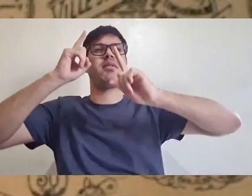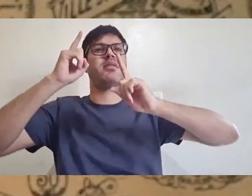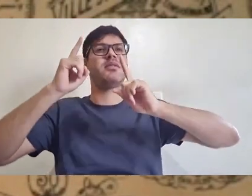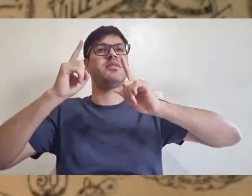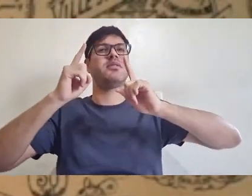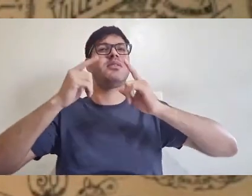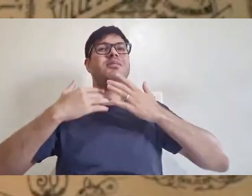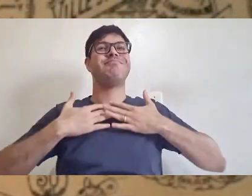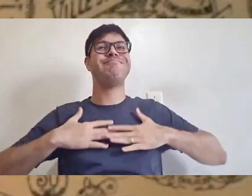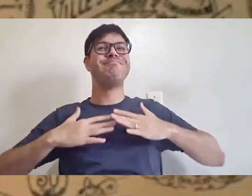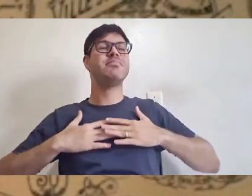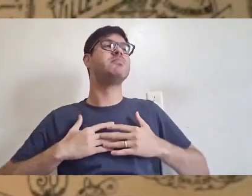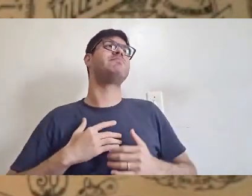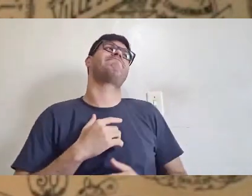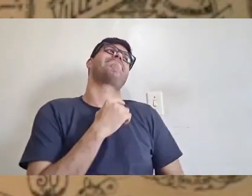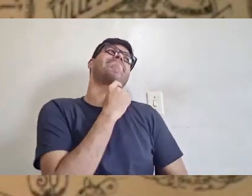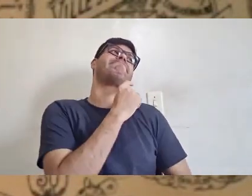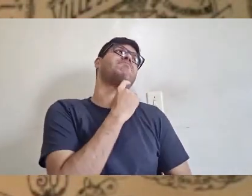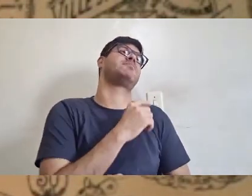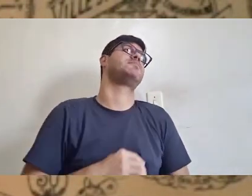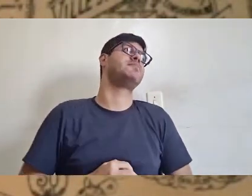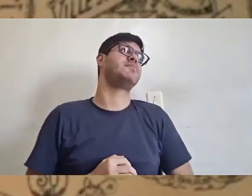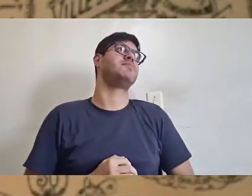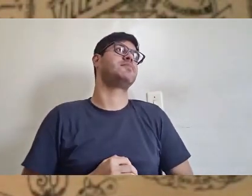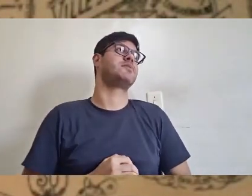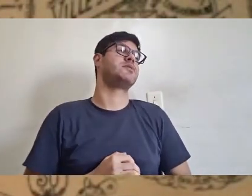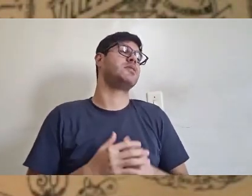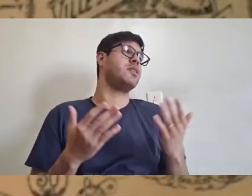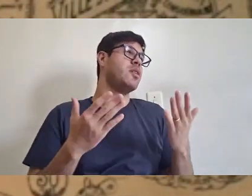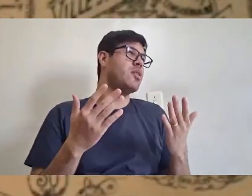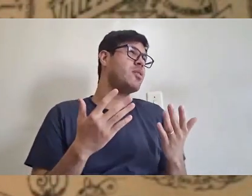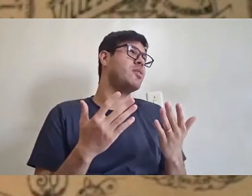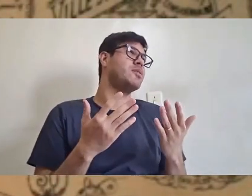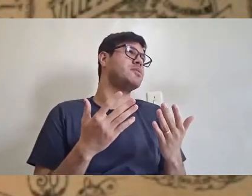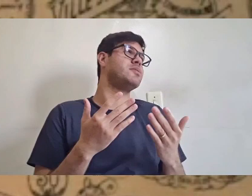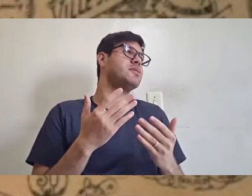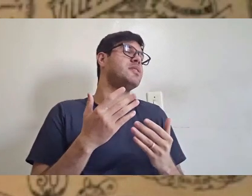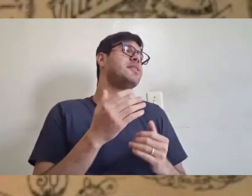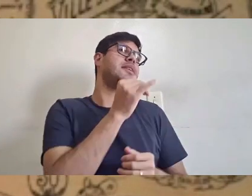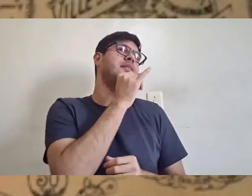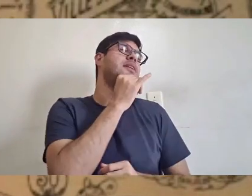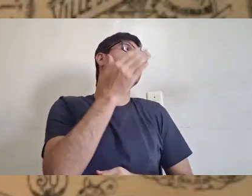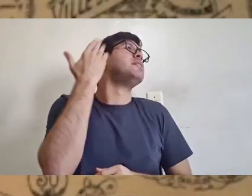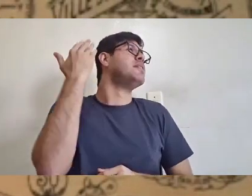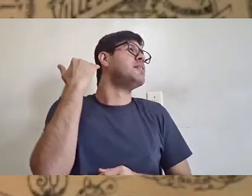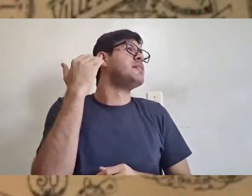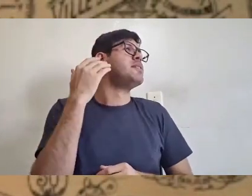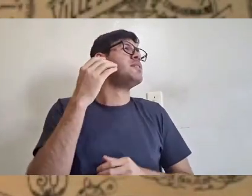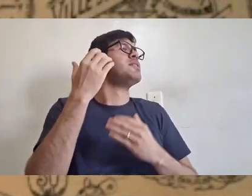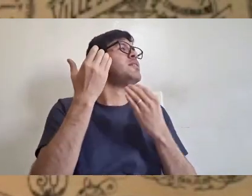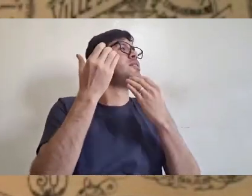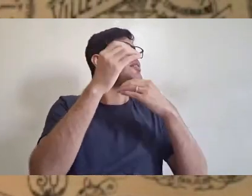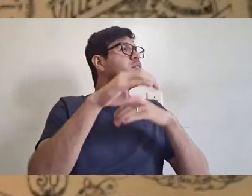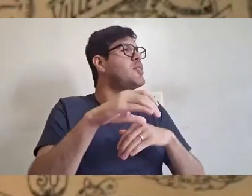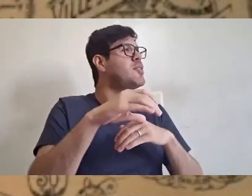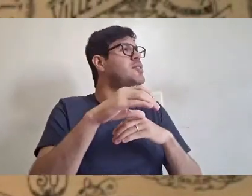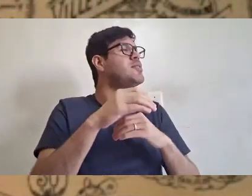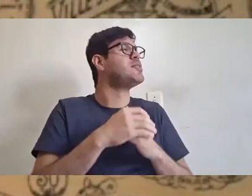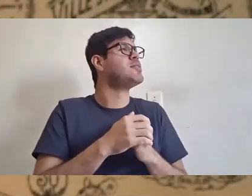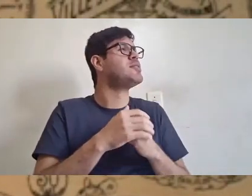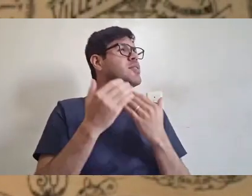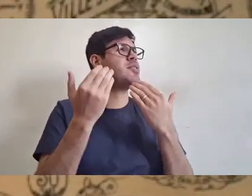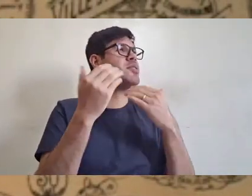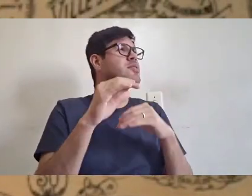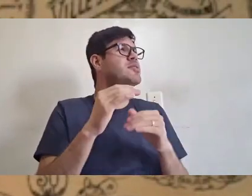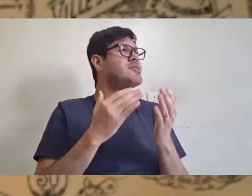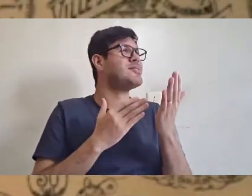com tranquilidade. Veja o caso nosso. Antigamente existia o concurso de acesso, que